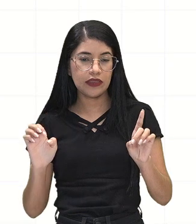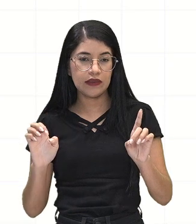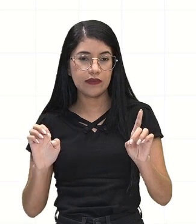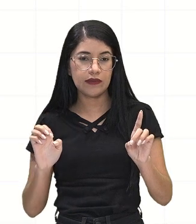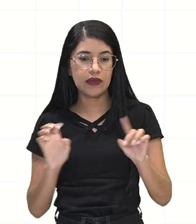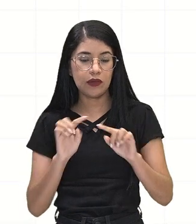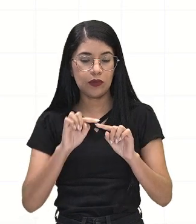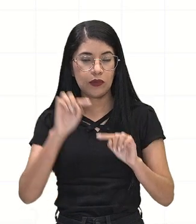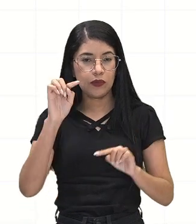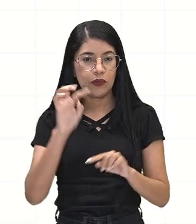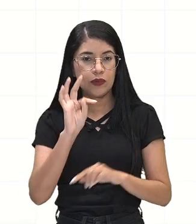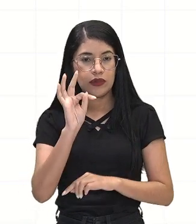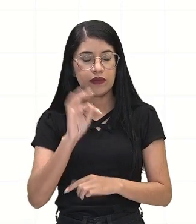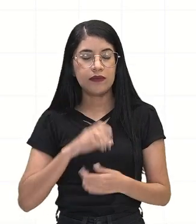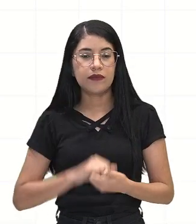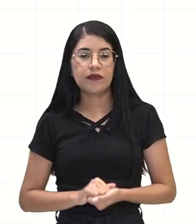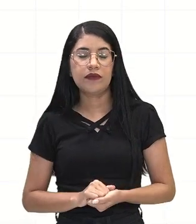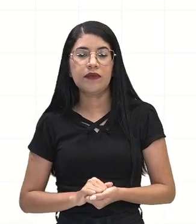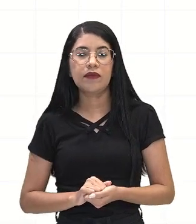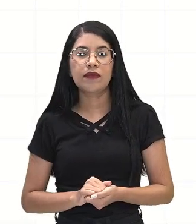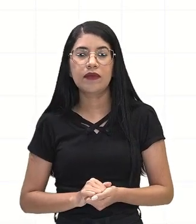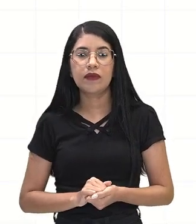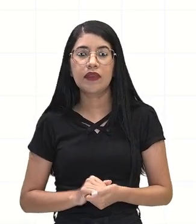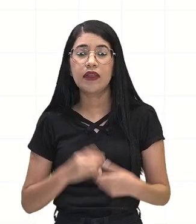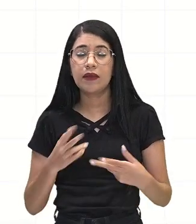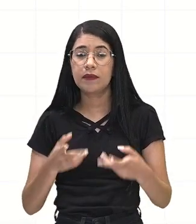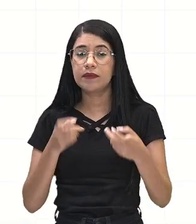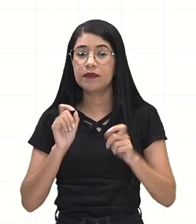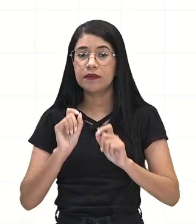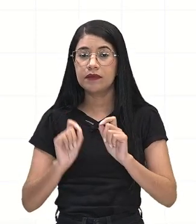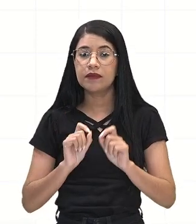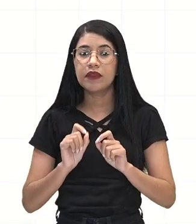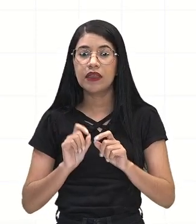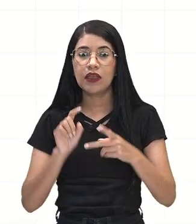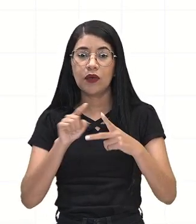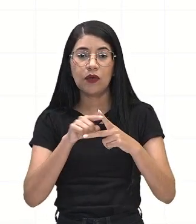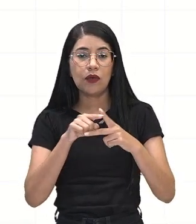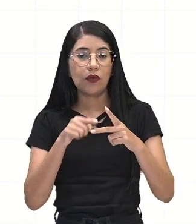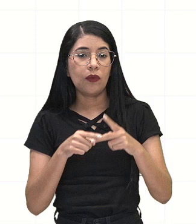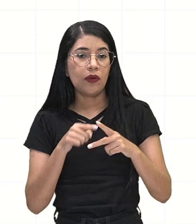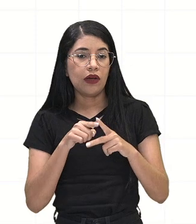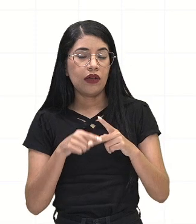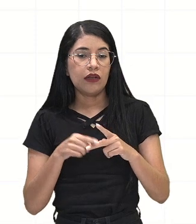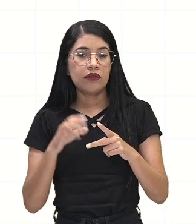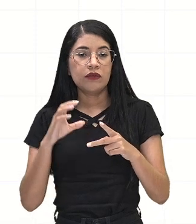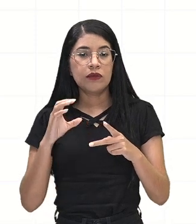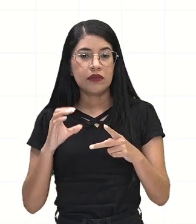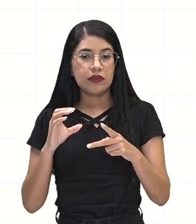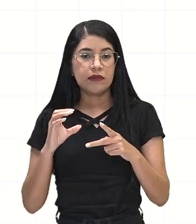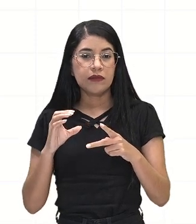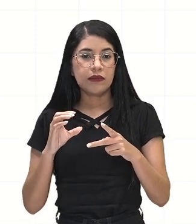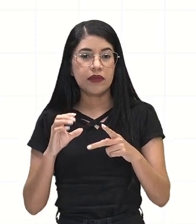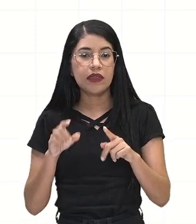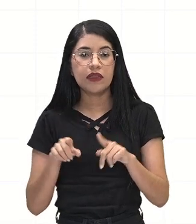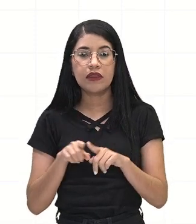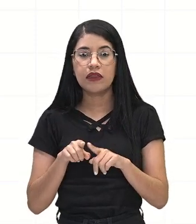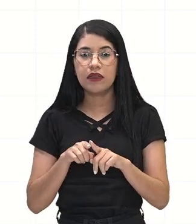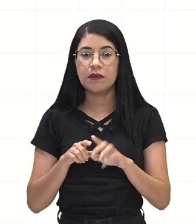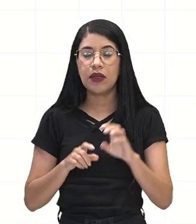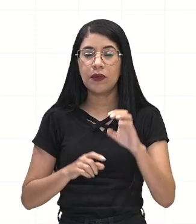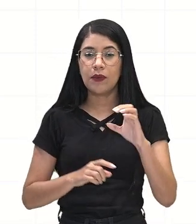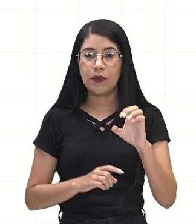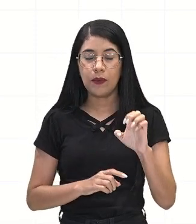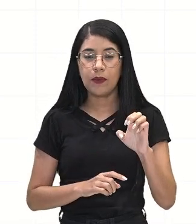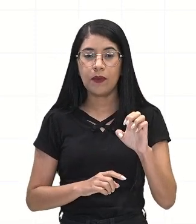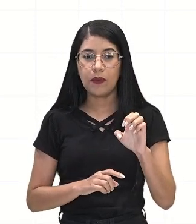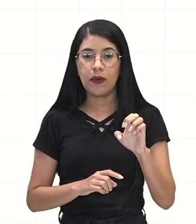de T, beleza? Observe também que aqui, ó, o ângulo C e E, eles também